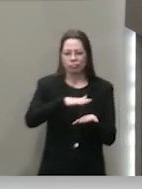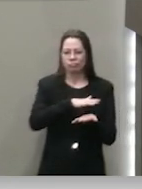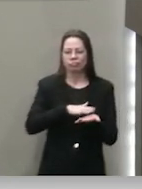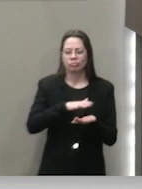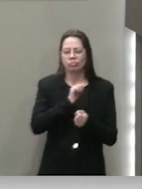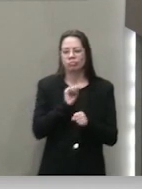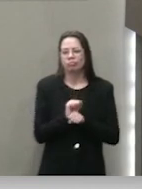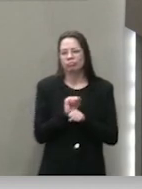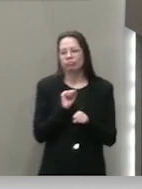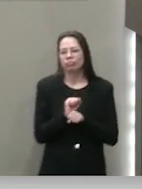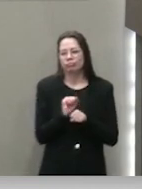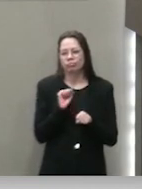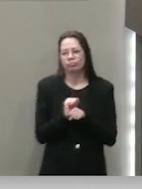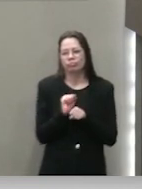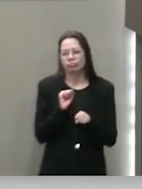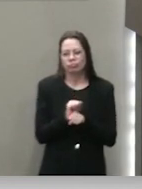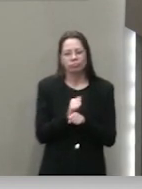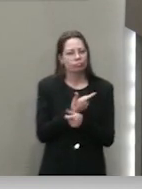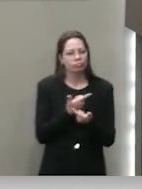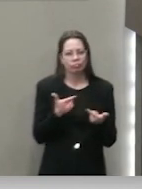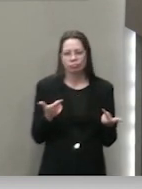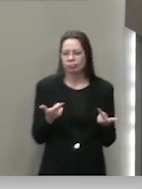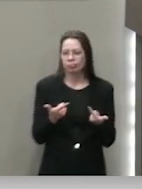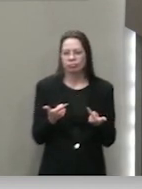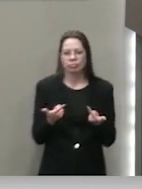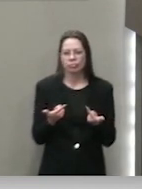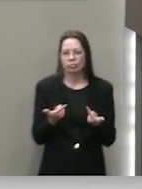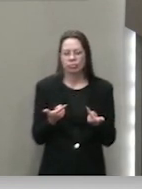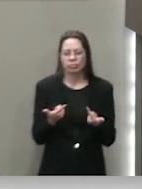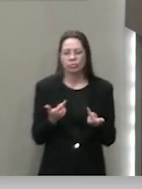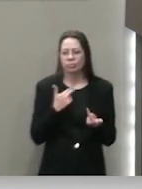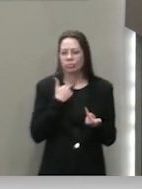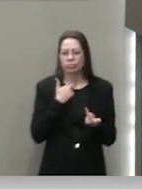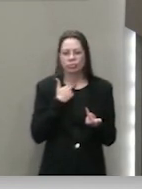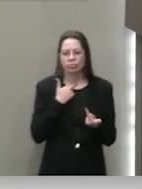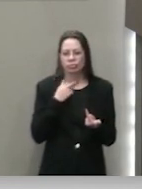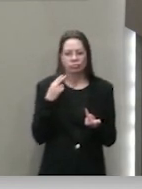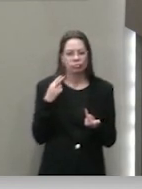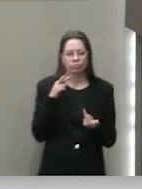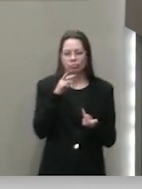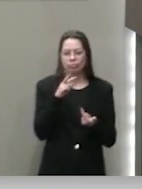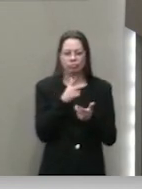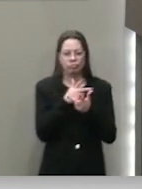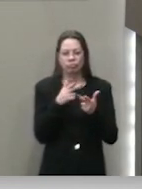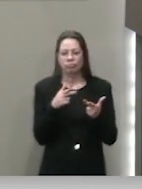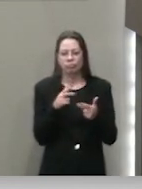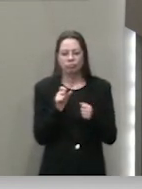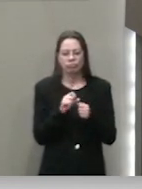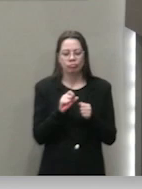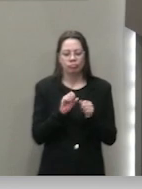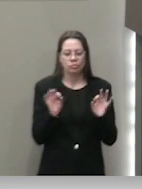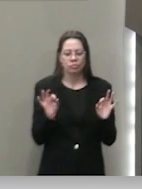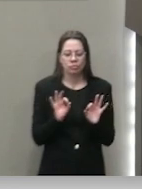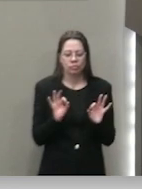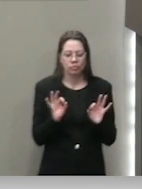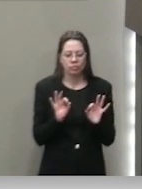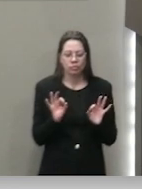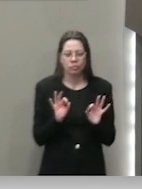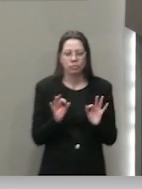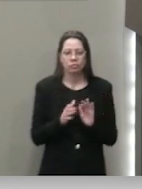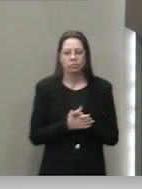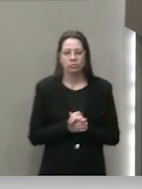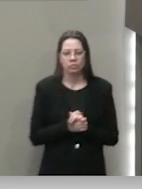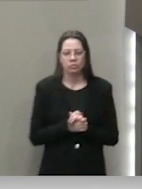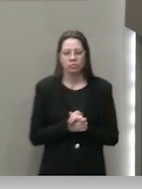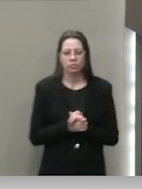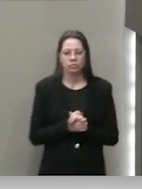ficar na inércia. Não dá mais para ver isso e não fazer nada. Não